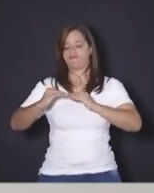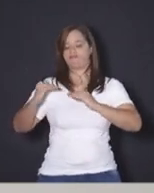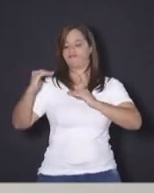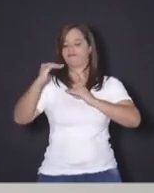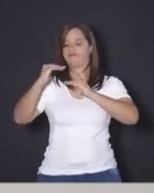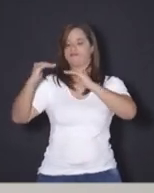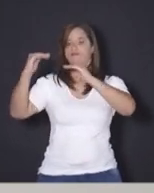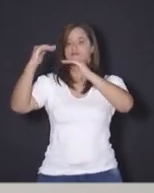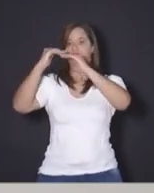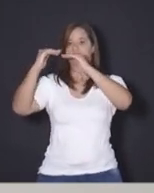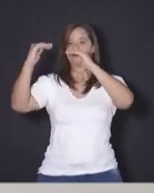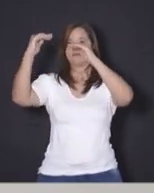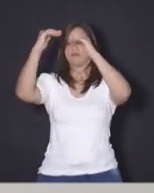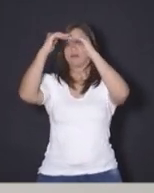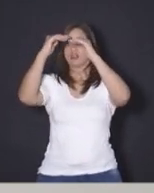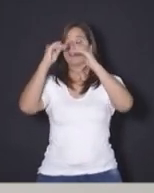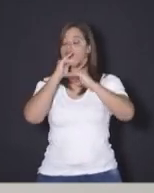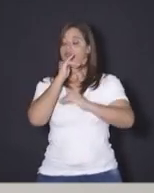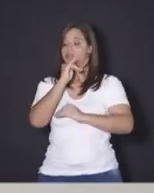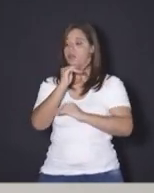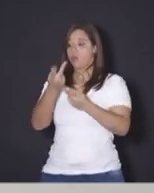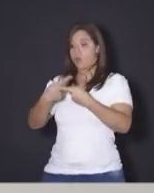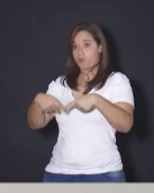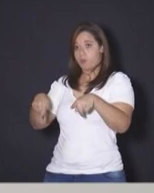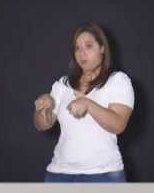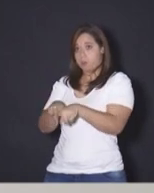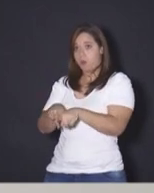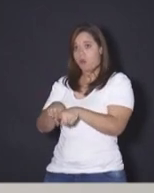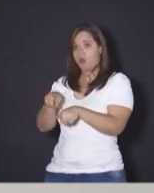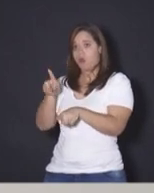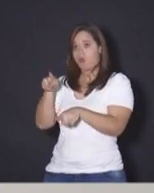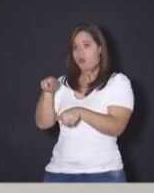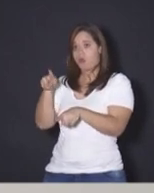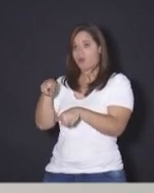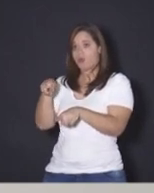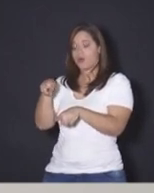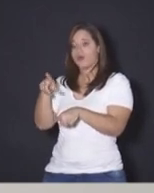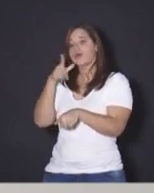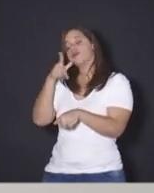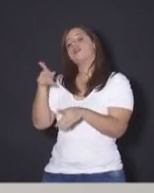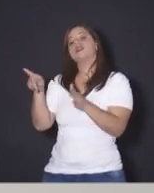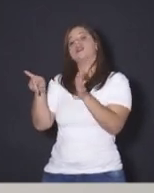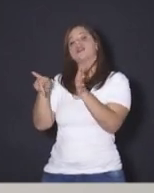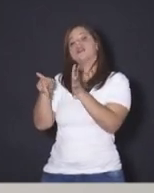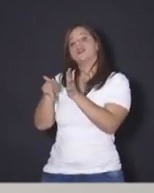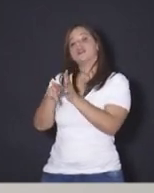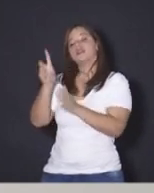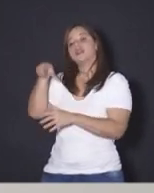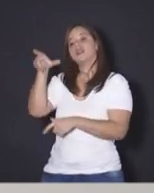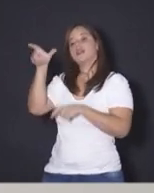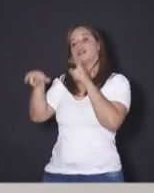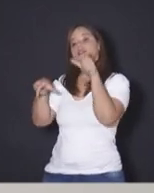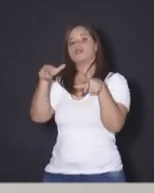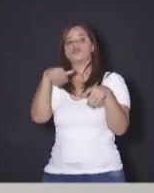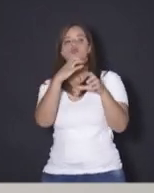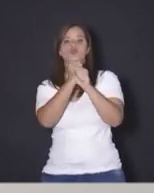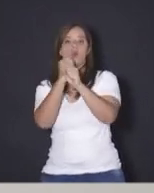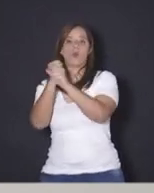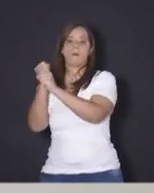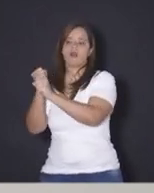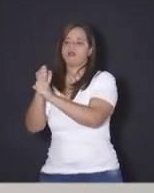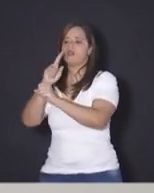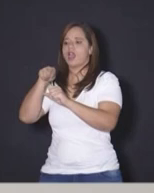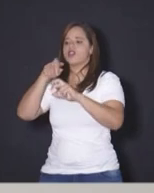eles vão dizer que os povos que biologicamente que chamar ativamente sou diferente